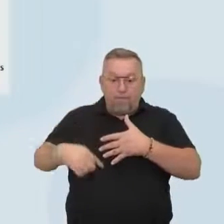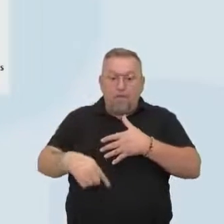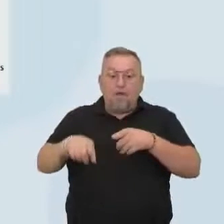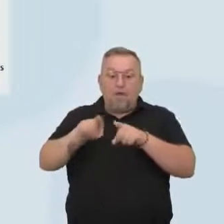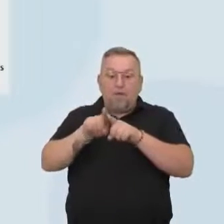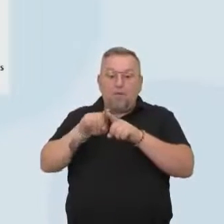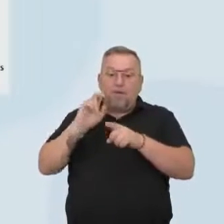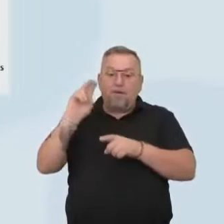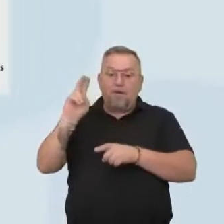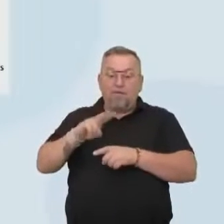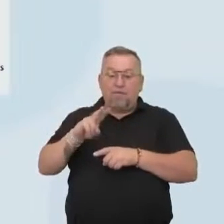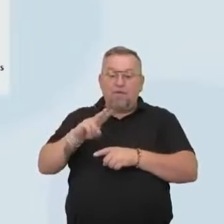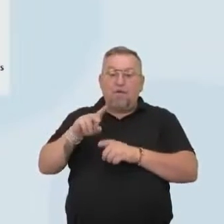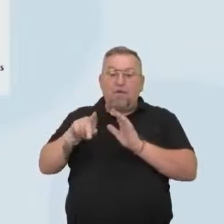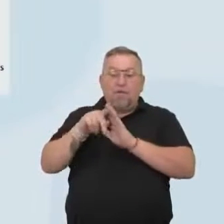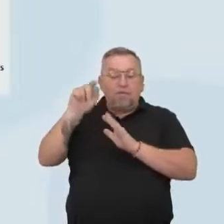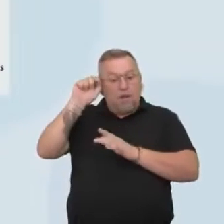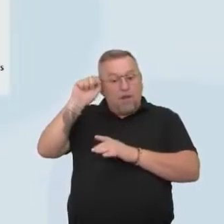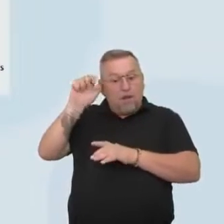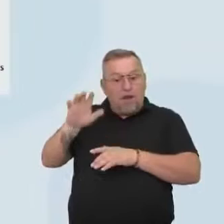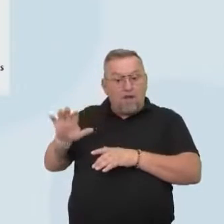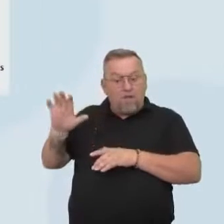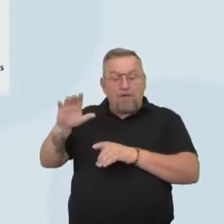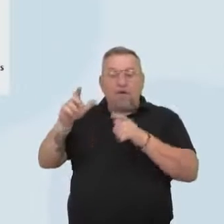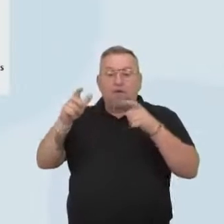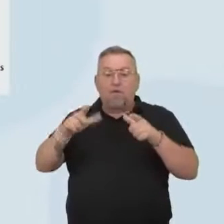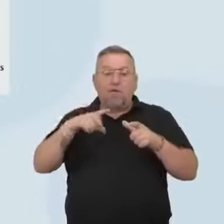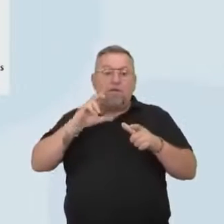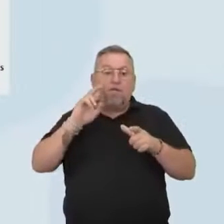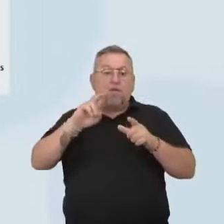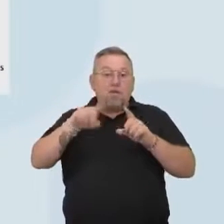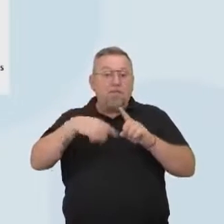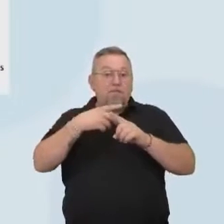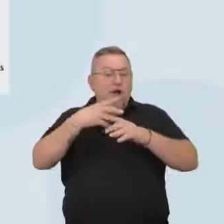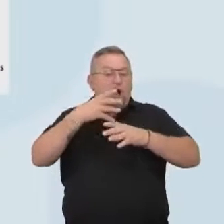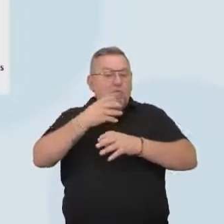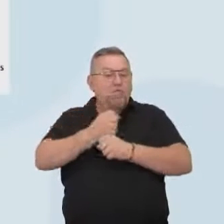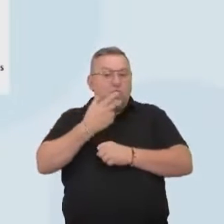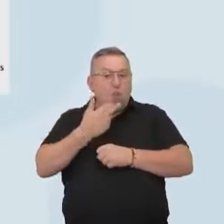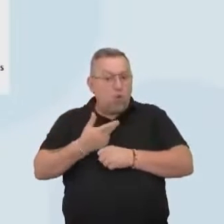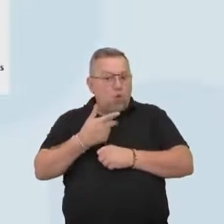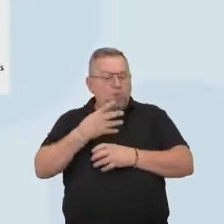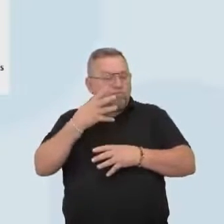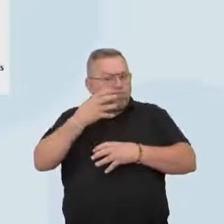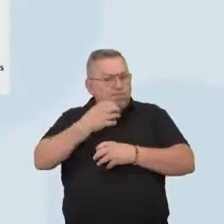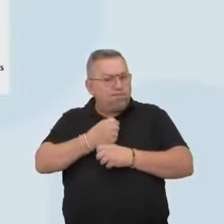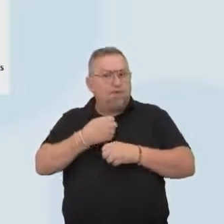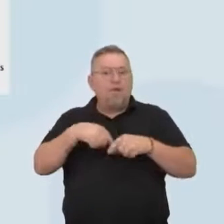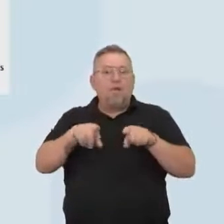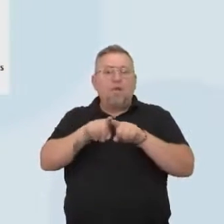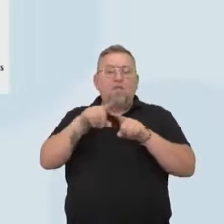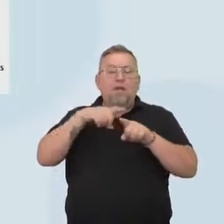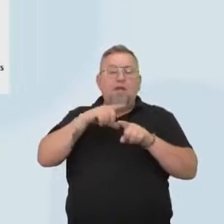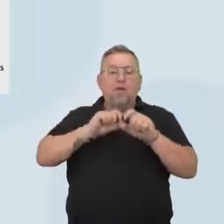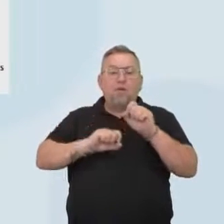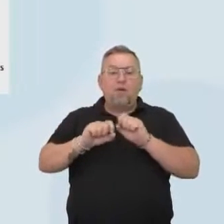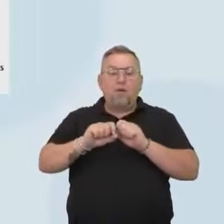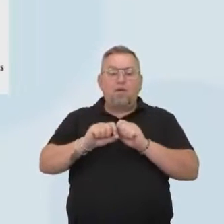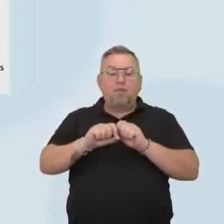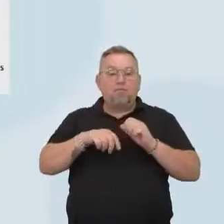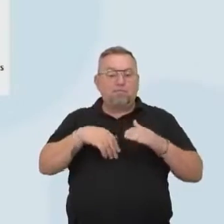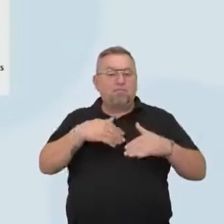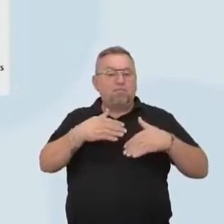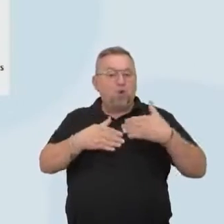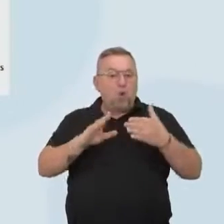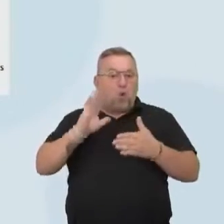já na região lá do continente africano, que são regiões que a gente vê mais escuras, são regiões aí que sofrem esses processos que nós